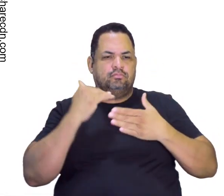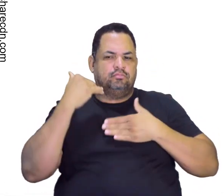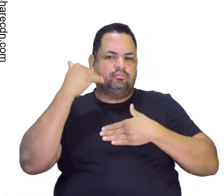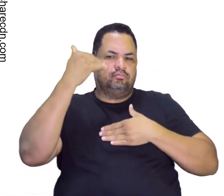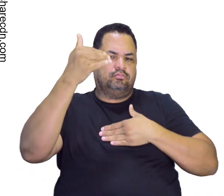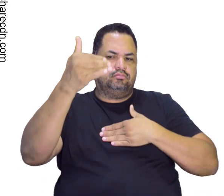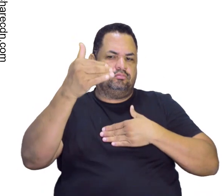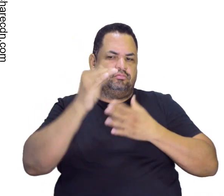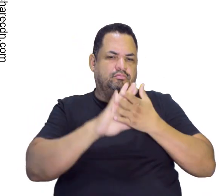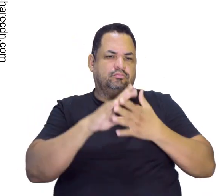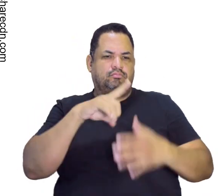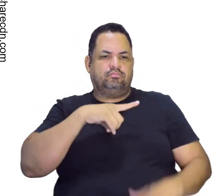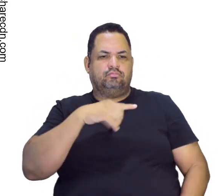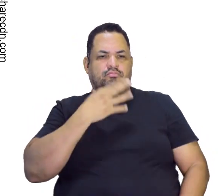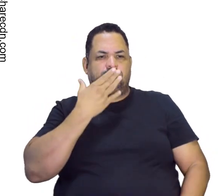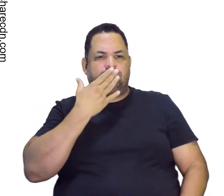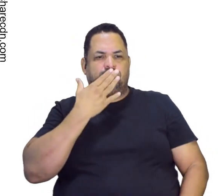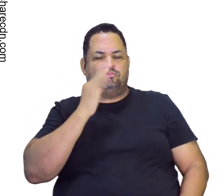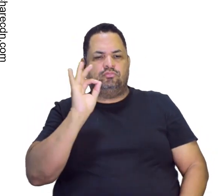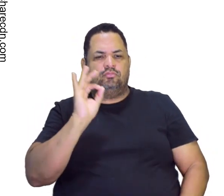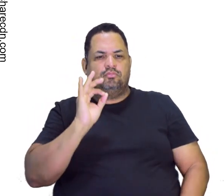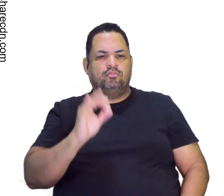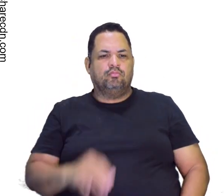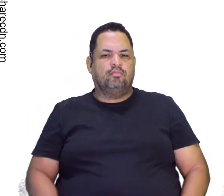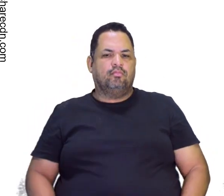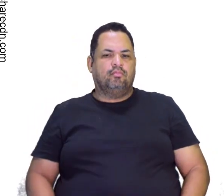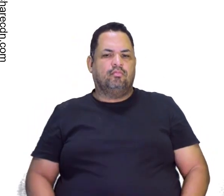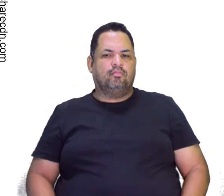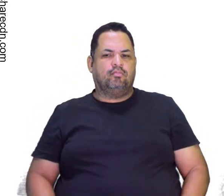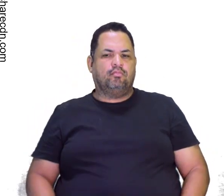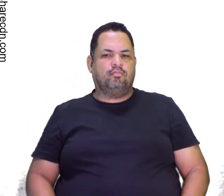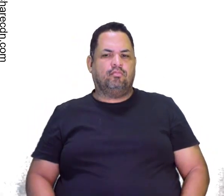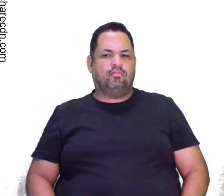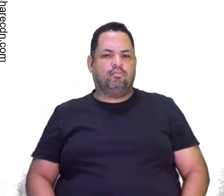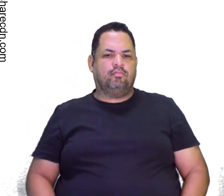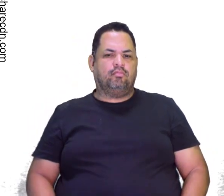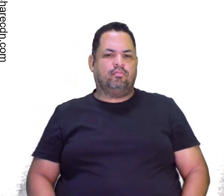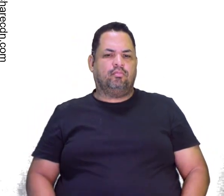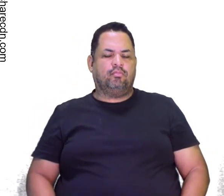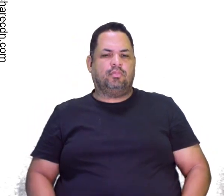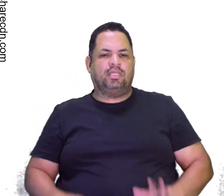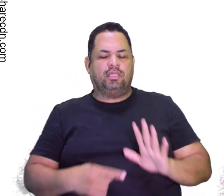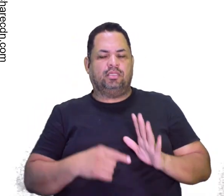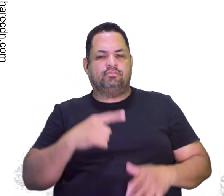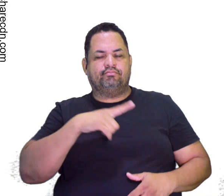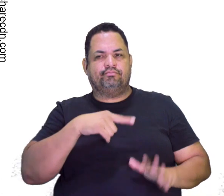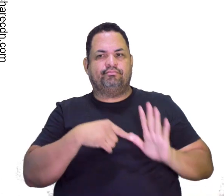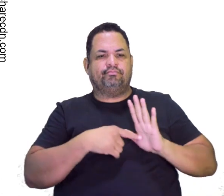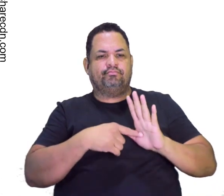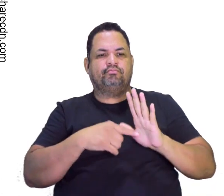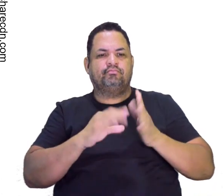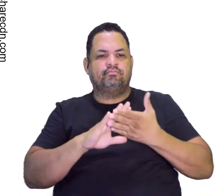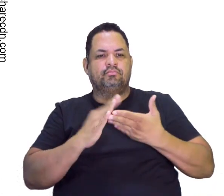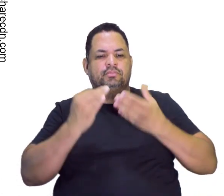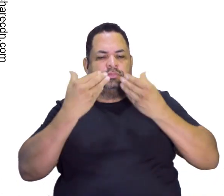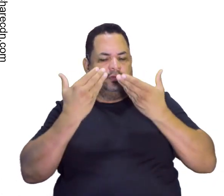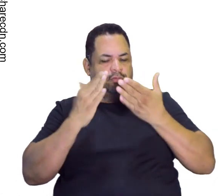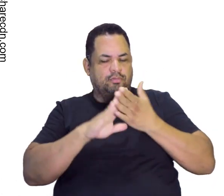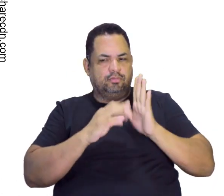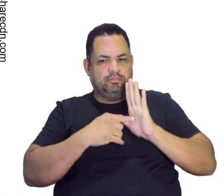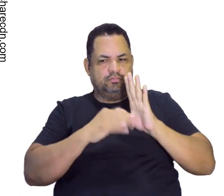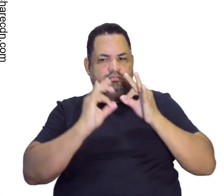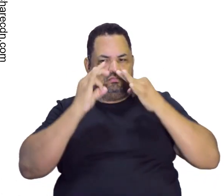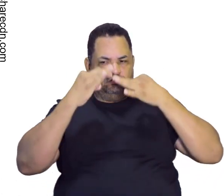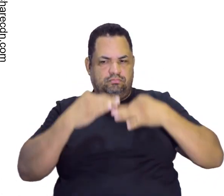tem cores né assim meio para dar uma ideia mas não para mostrar definidamente como se